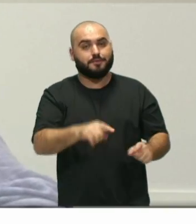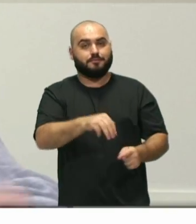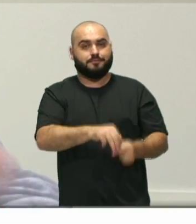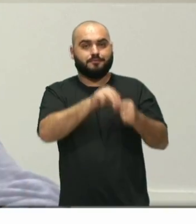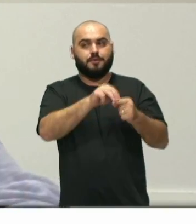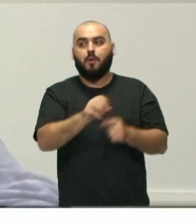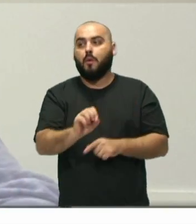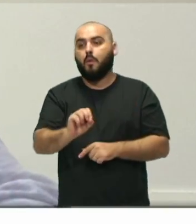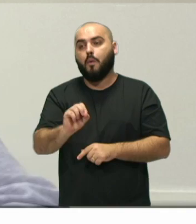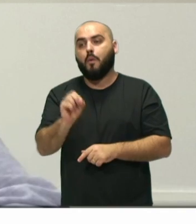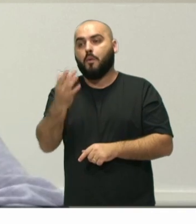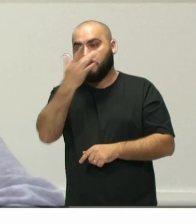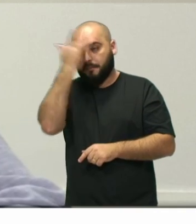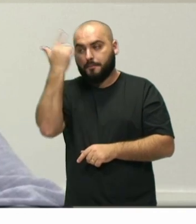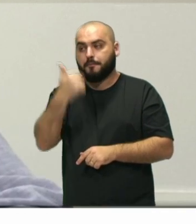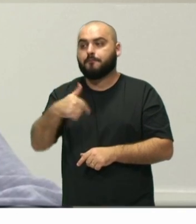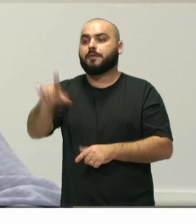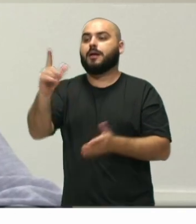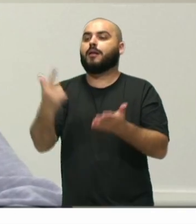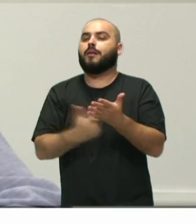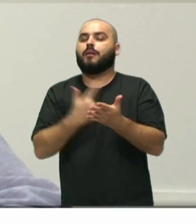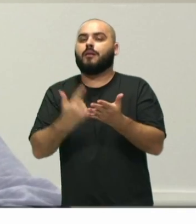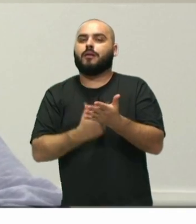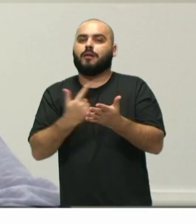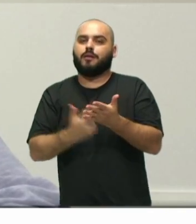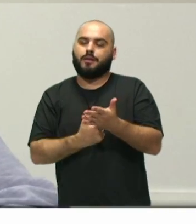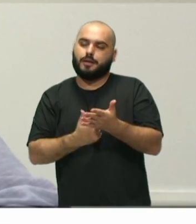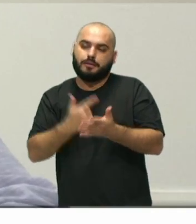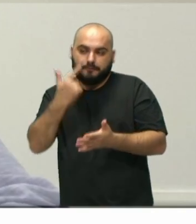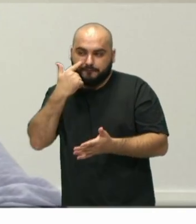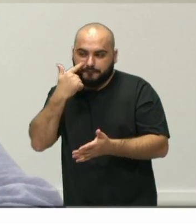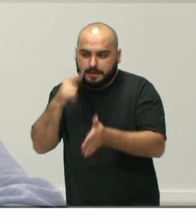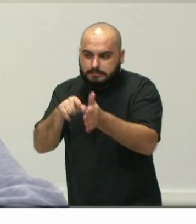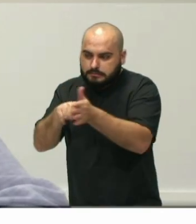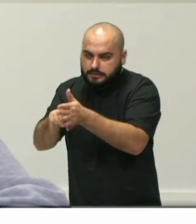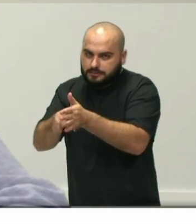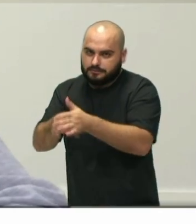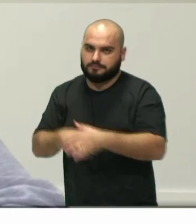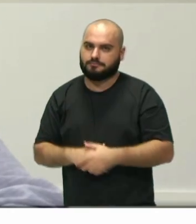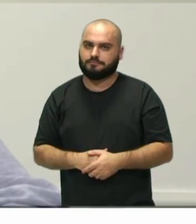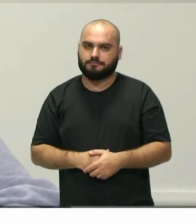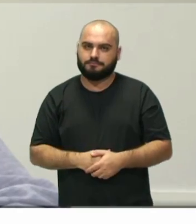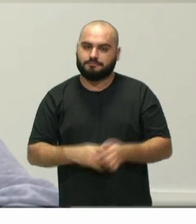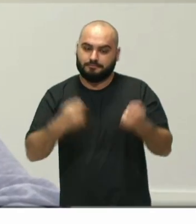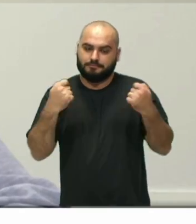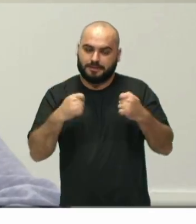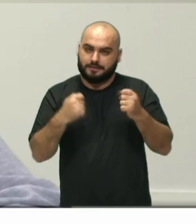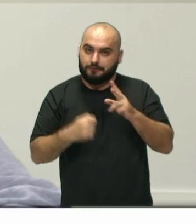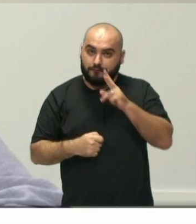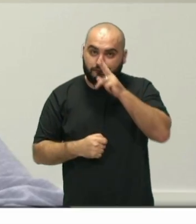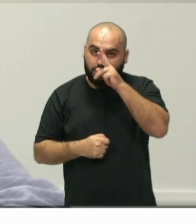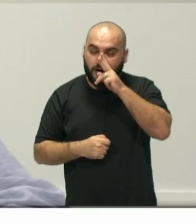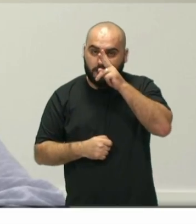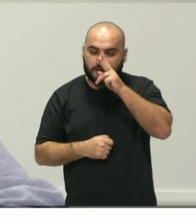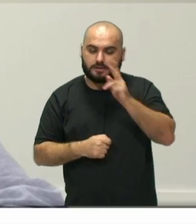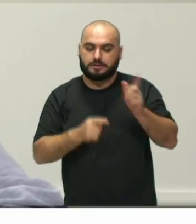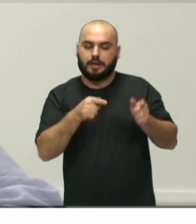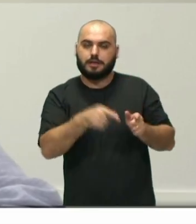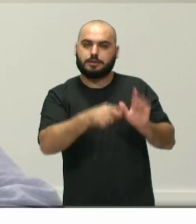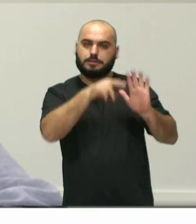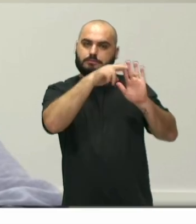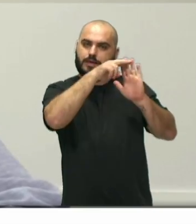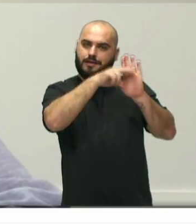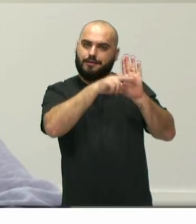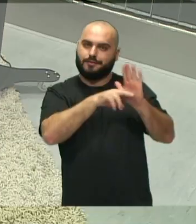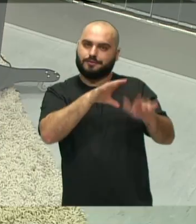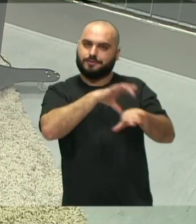os livros ou buscar um livro para se informar. Então, a gente precisa também fortalecer esse protocolo de segurança da biblioteca pública,